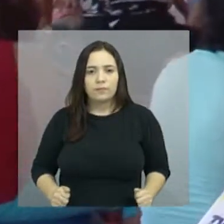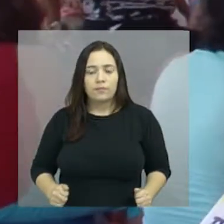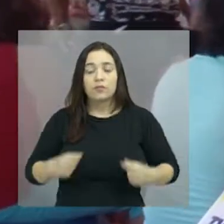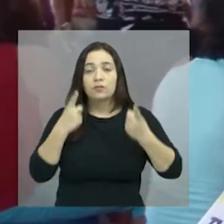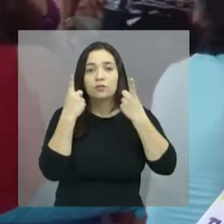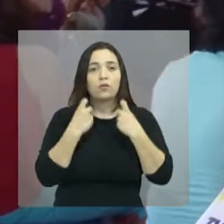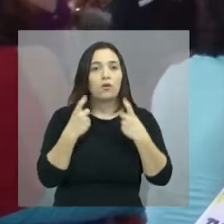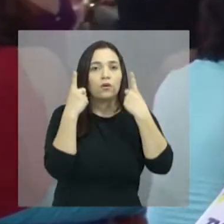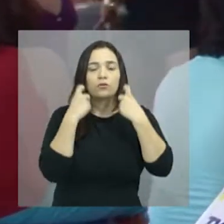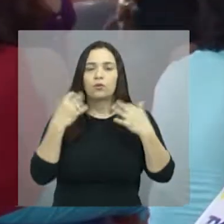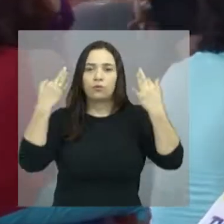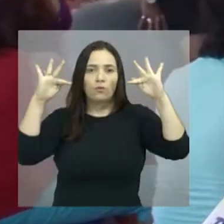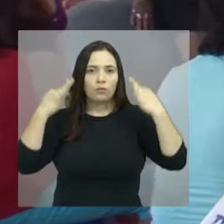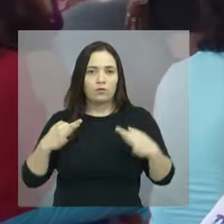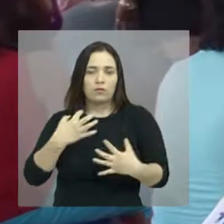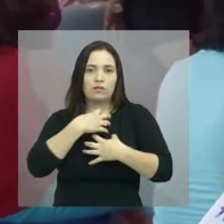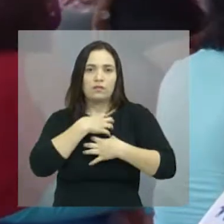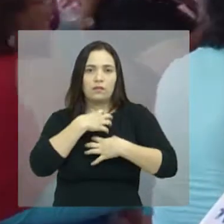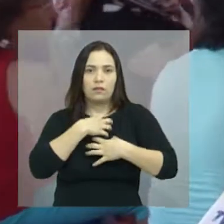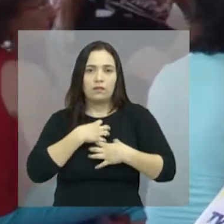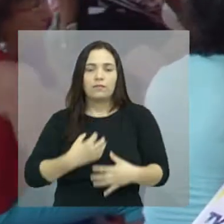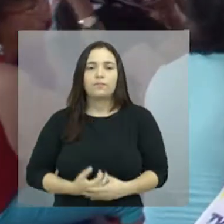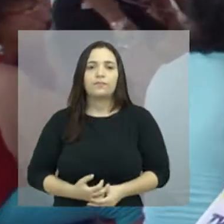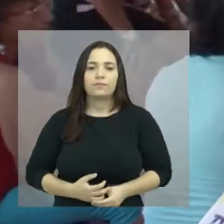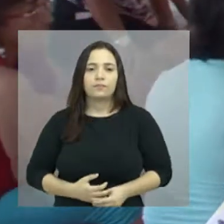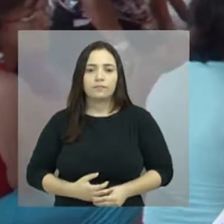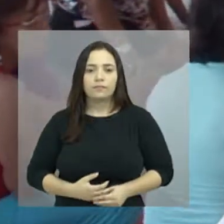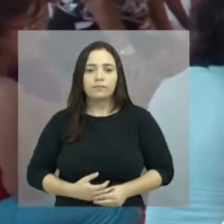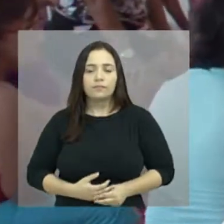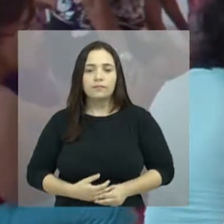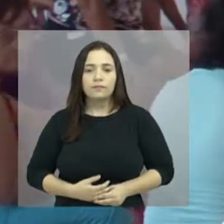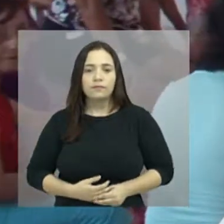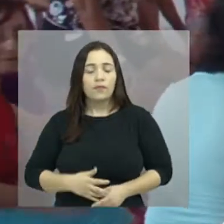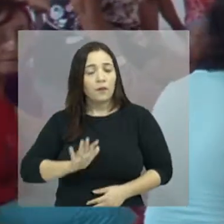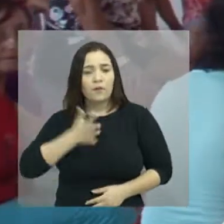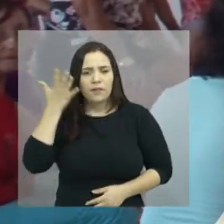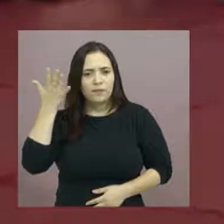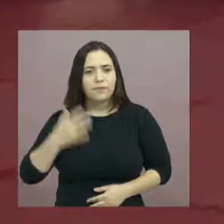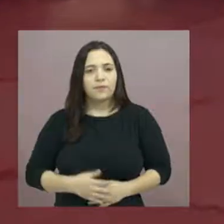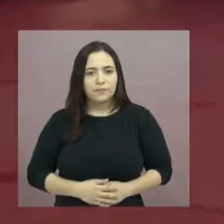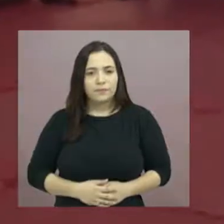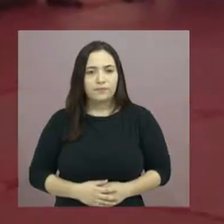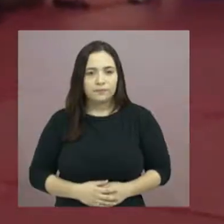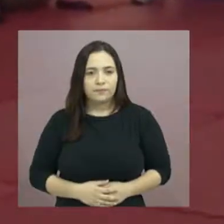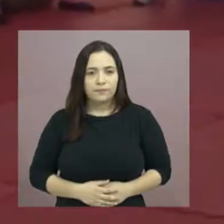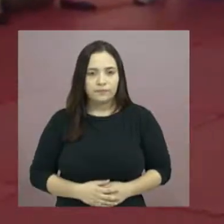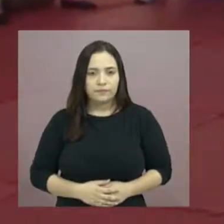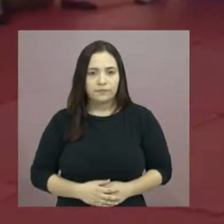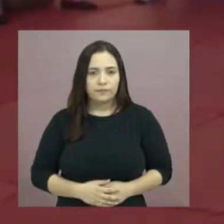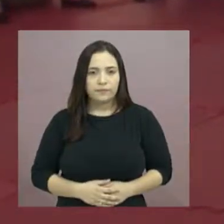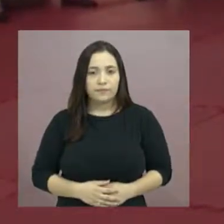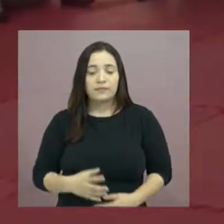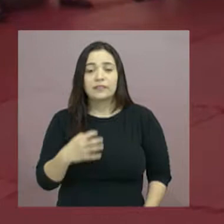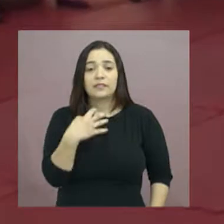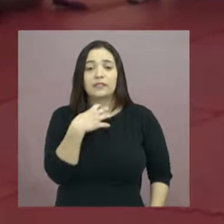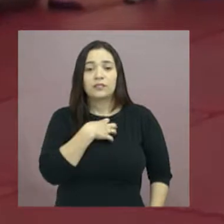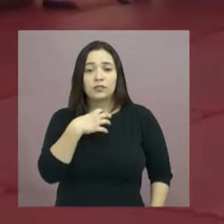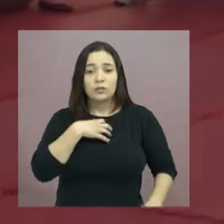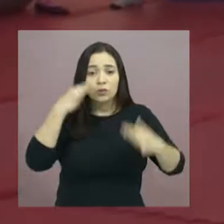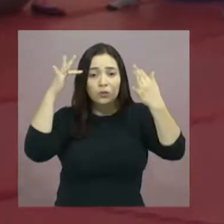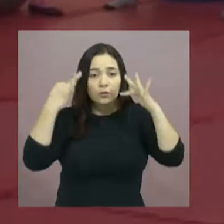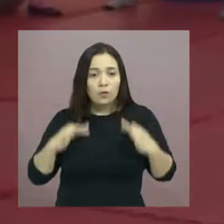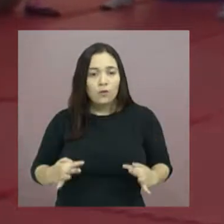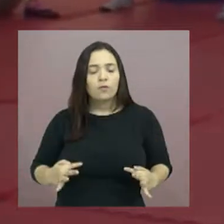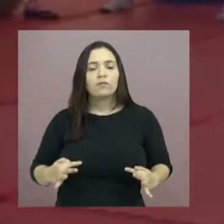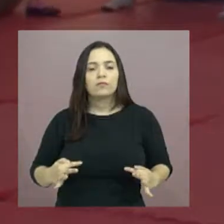Eu chorava de dor nas minhas mãos, nos meus dedos, por todo canto. Horrível. Eu sentia dor tão grande nas minhas